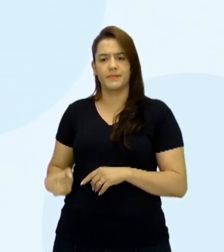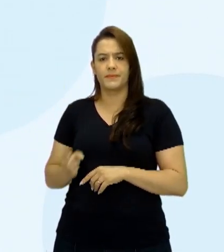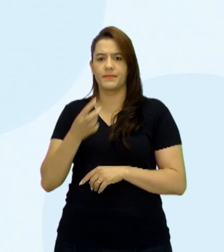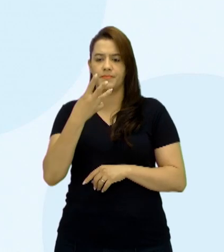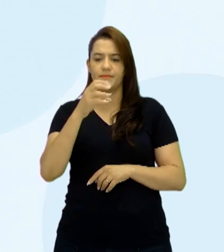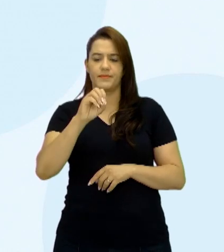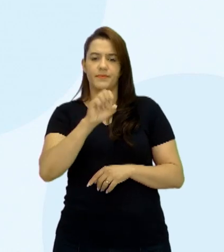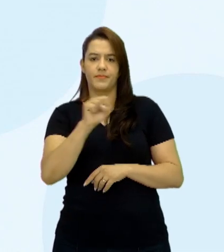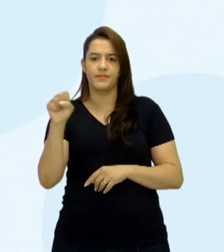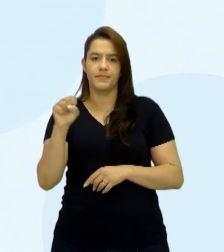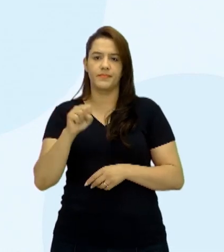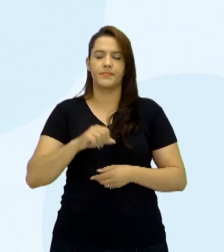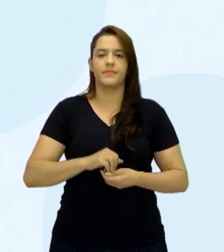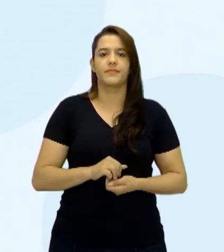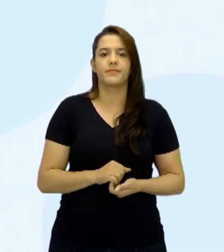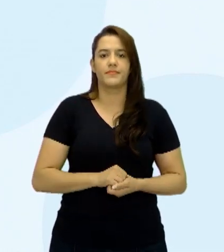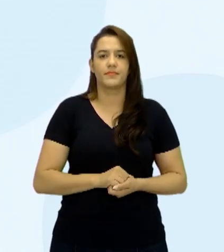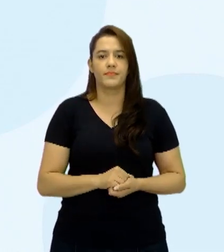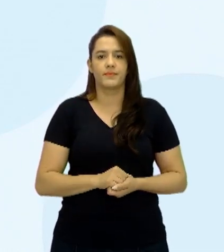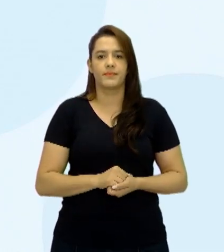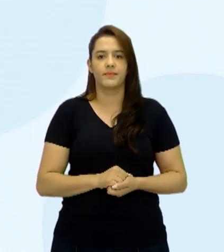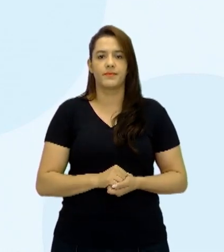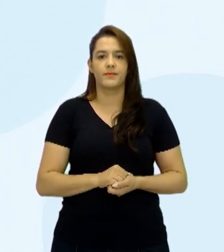30 segundos...